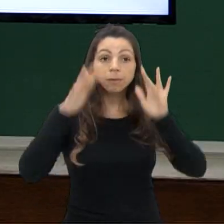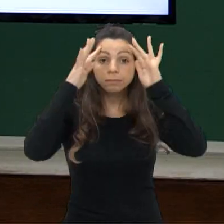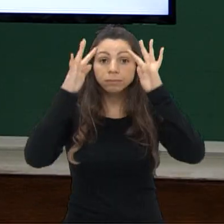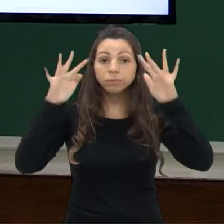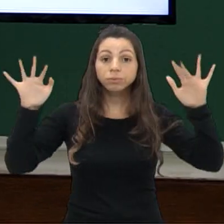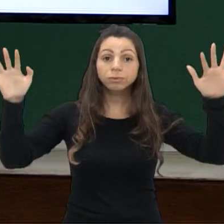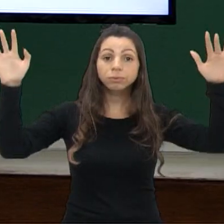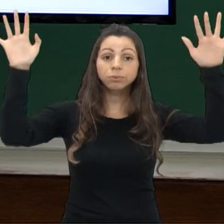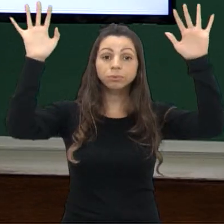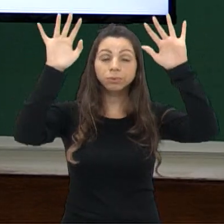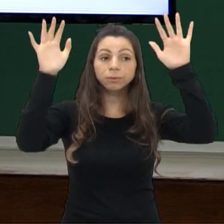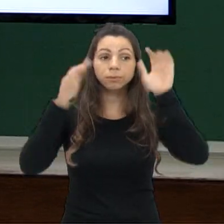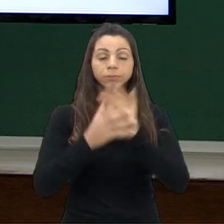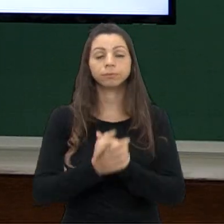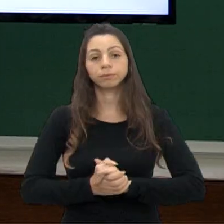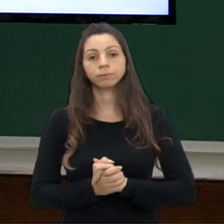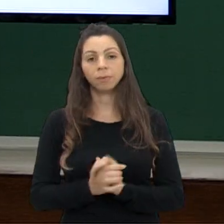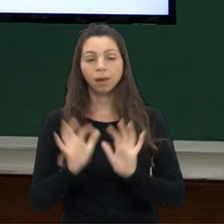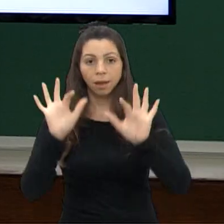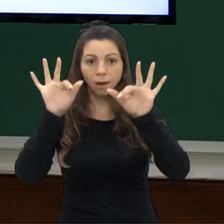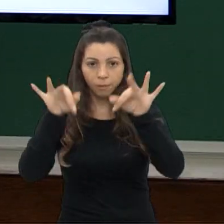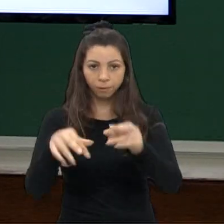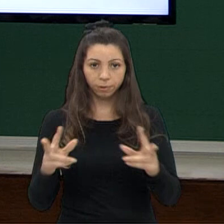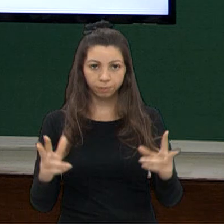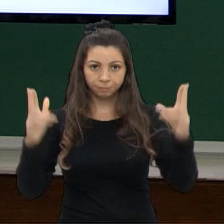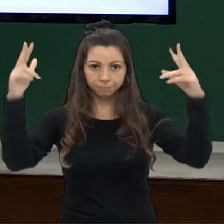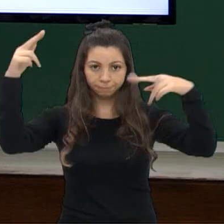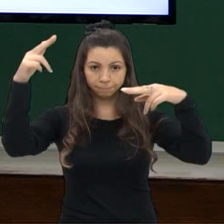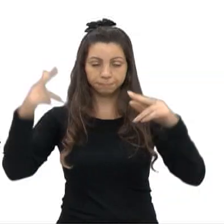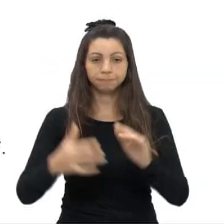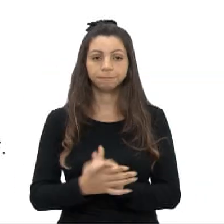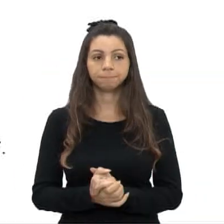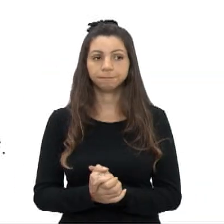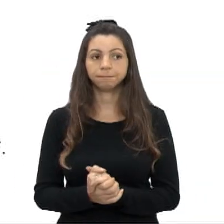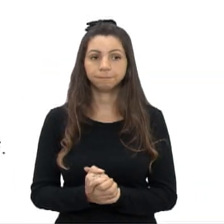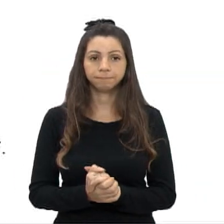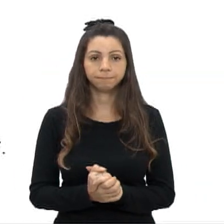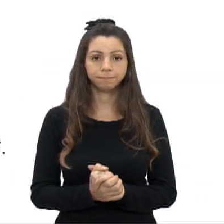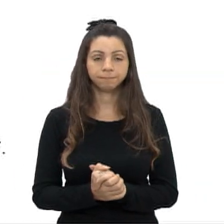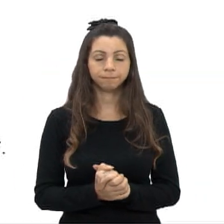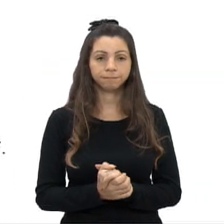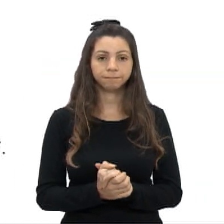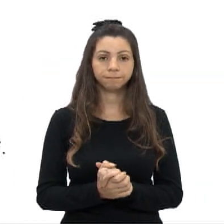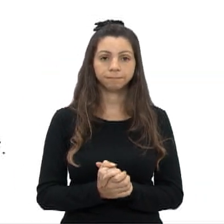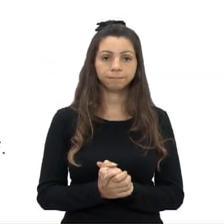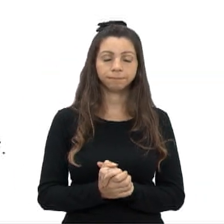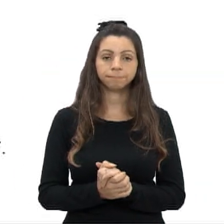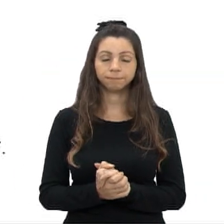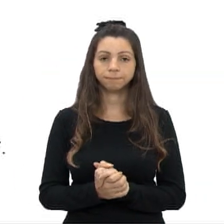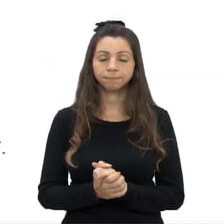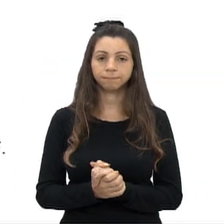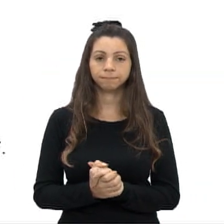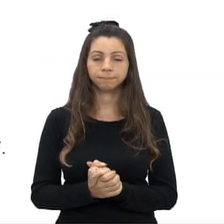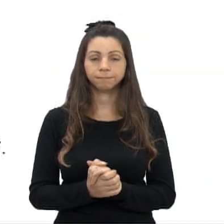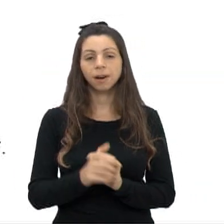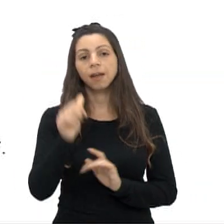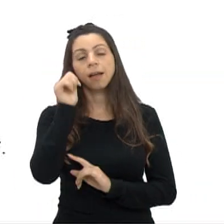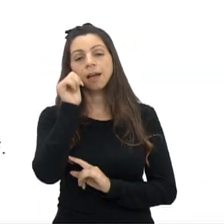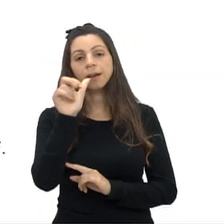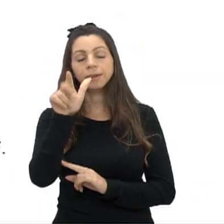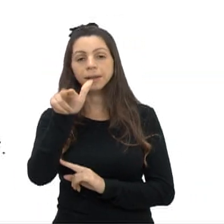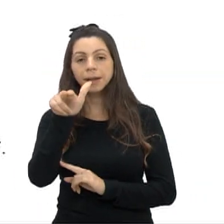Chegamos ao fim do nosso fragmento, vamos ver qual é o fim dele. Lá vinha ela com suas